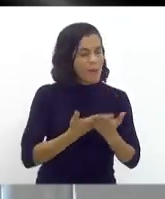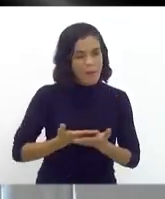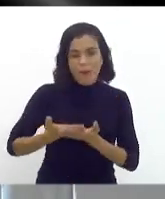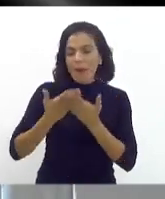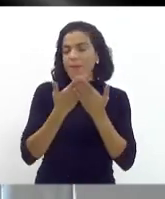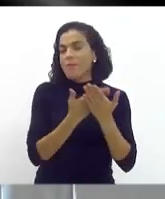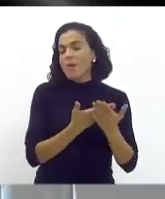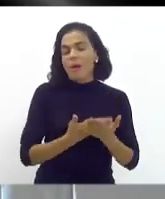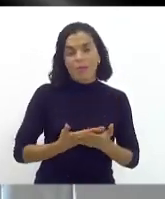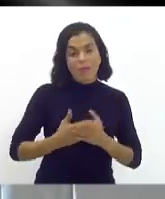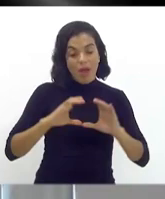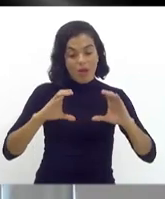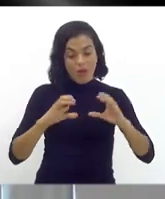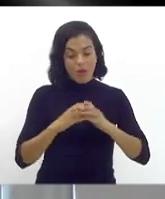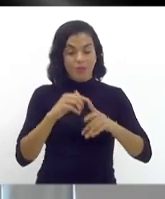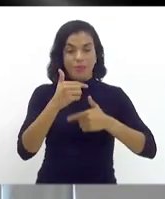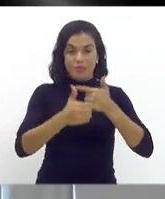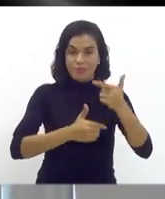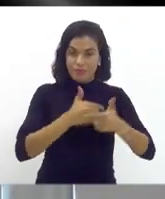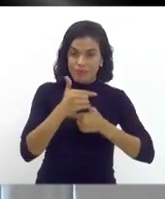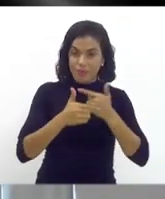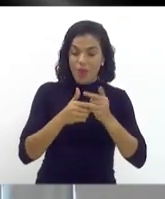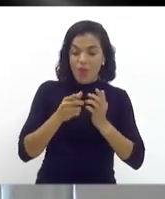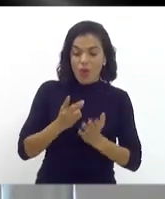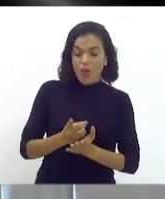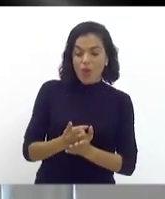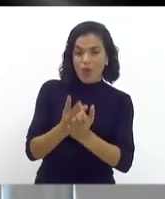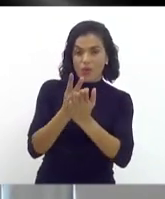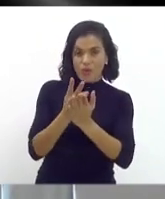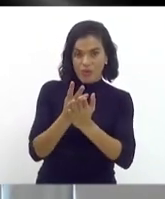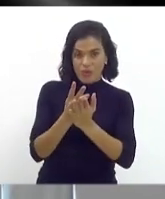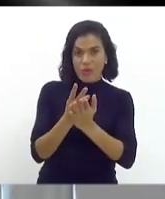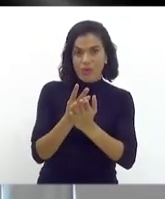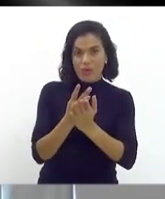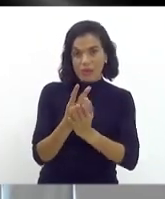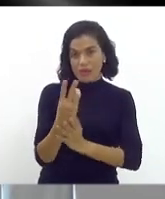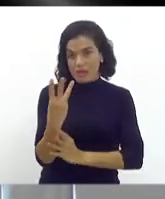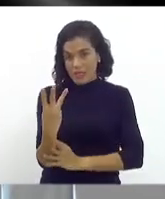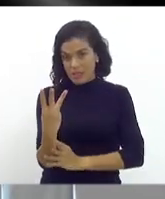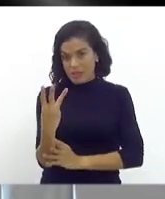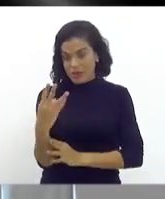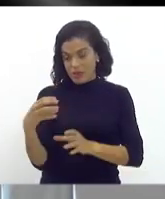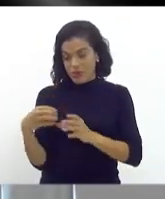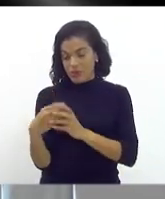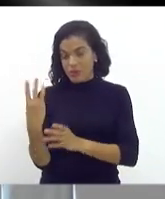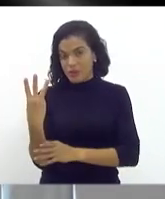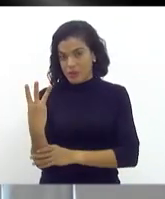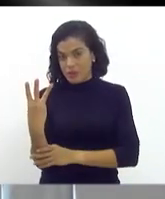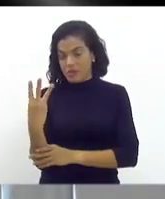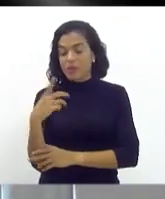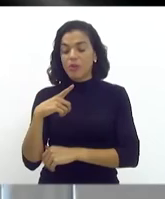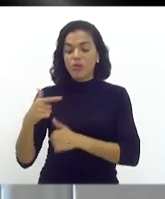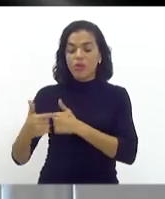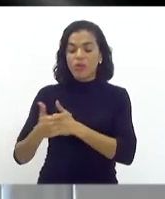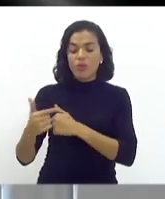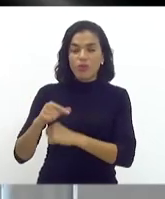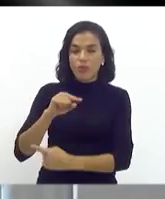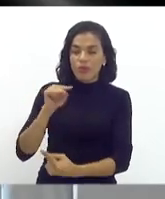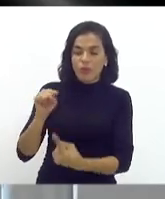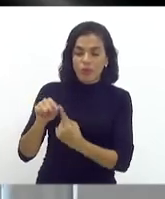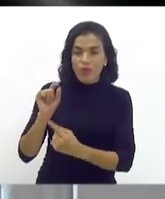nesse de trabalho eu fiquei no grupo três né E esse grupo 3 ele teve o papel de